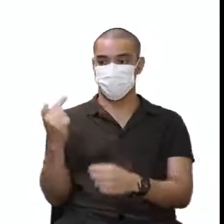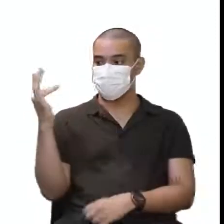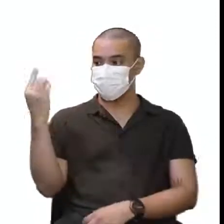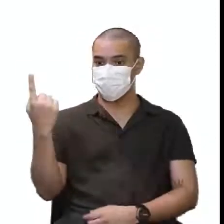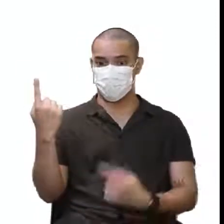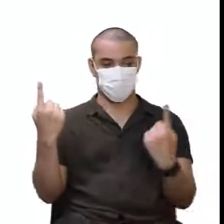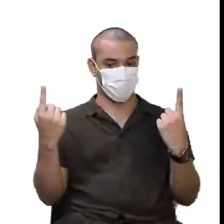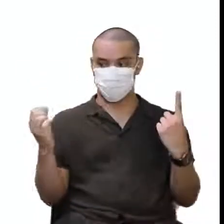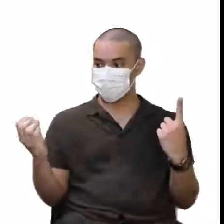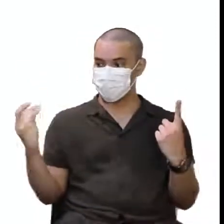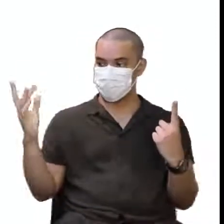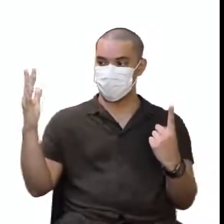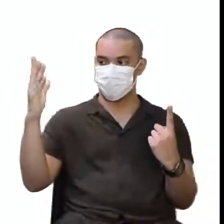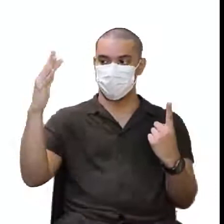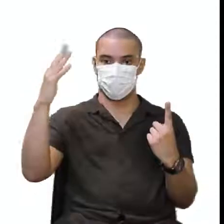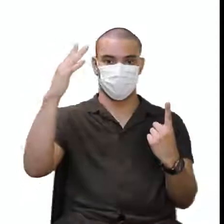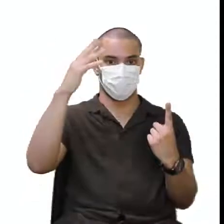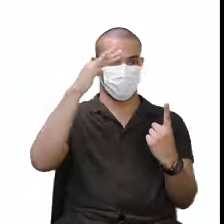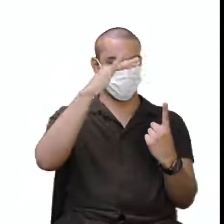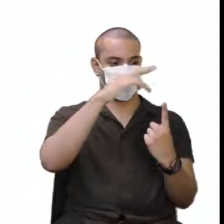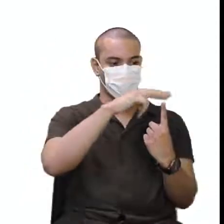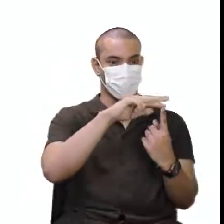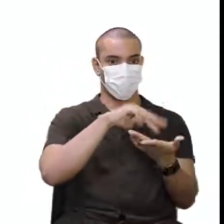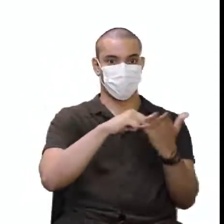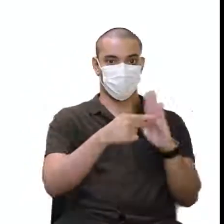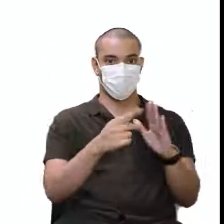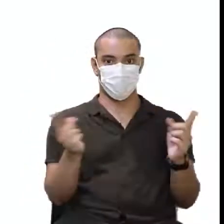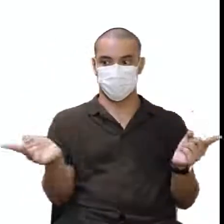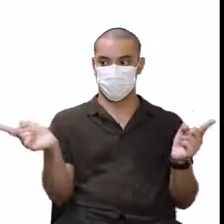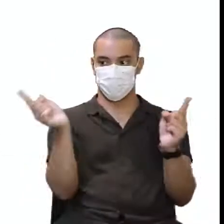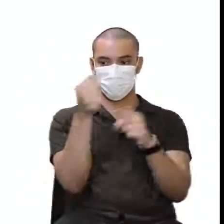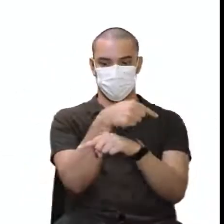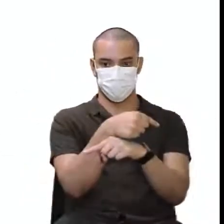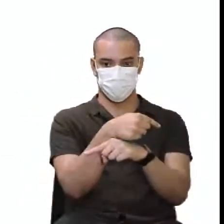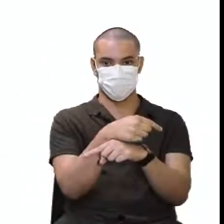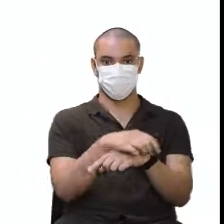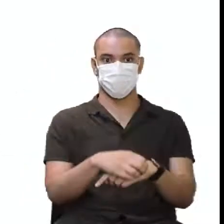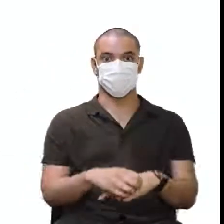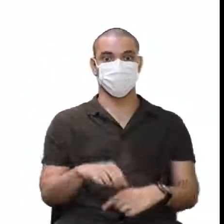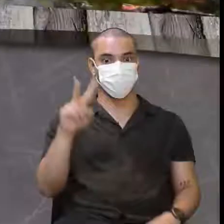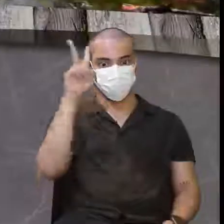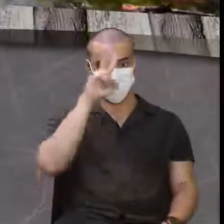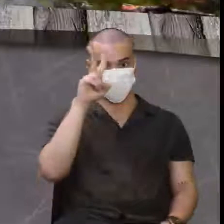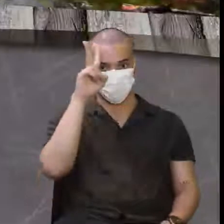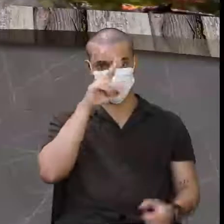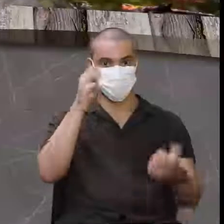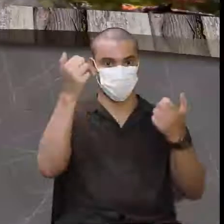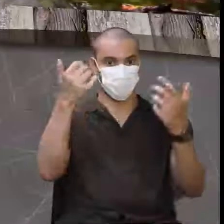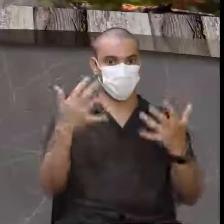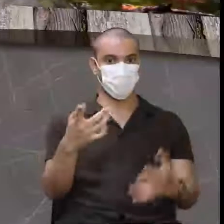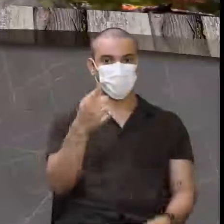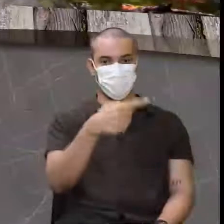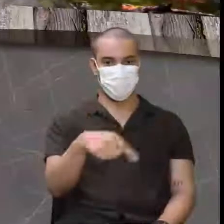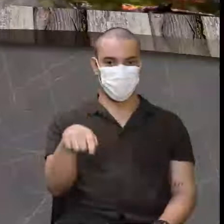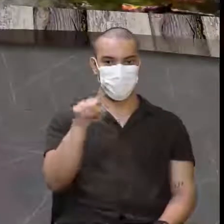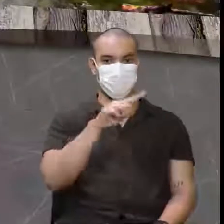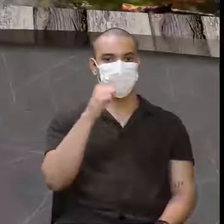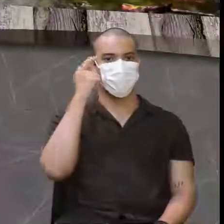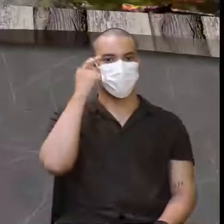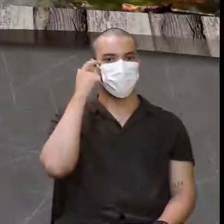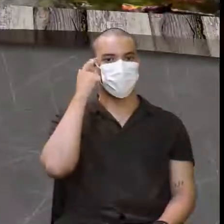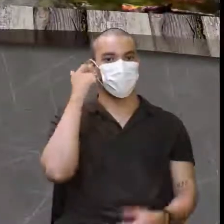E aí você tem a fecundação cruzada. Então, olha aqui que eu falei para vocês que a gente ia pontuar uma coisa